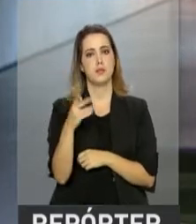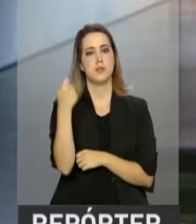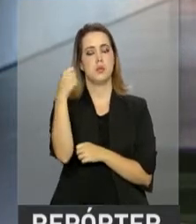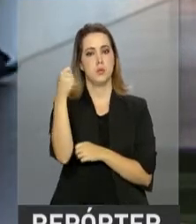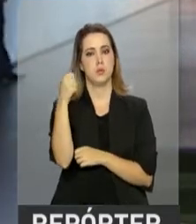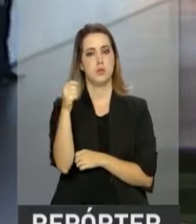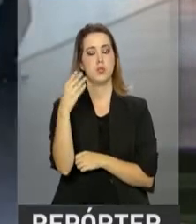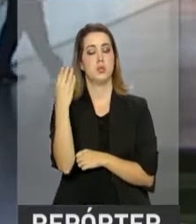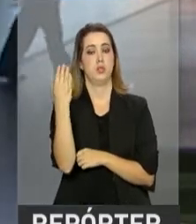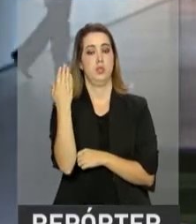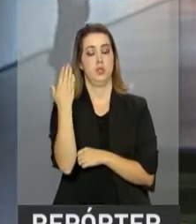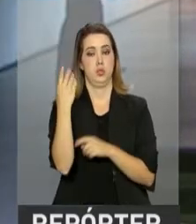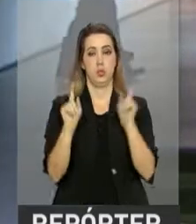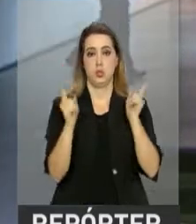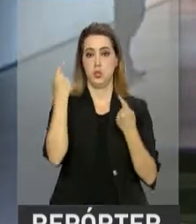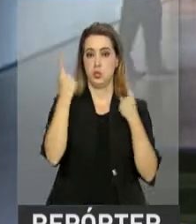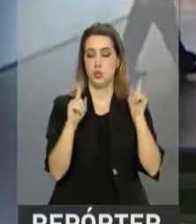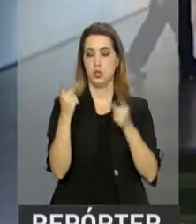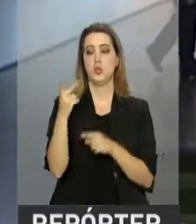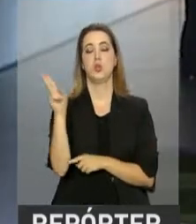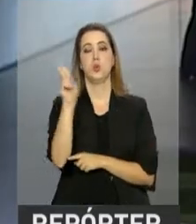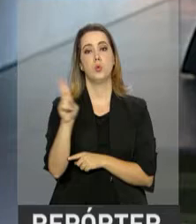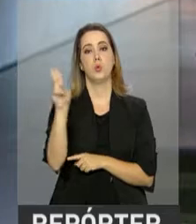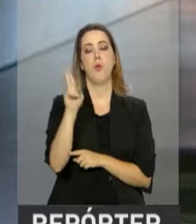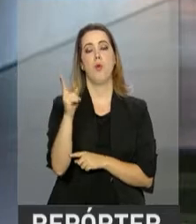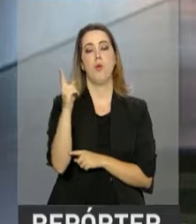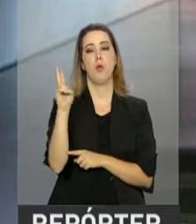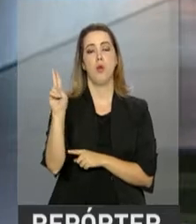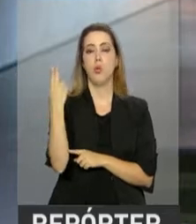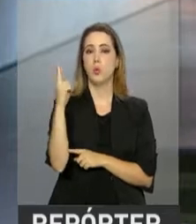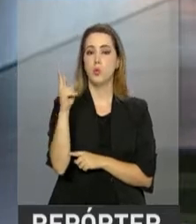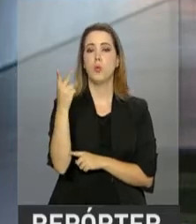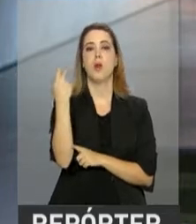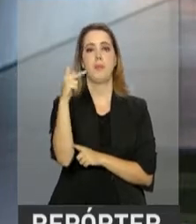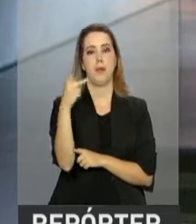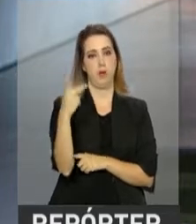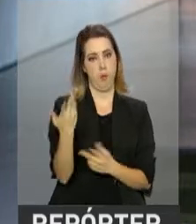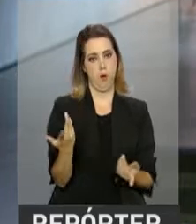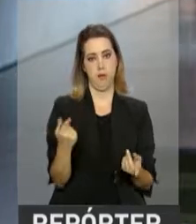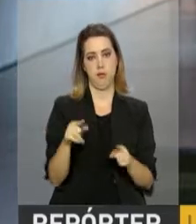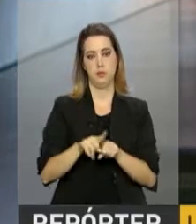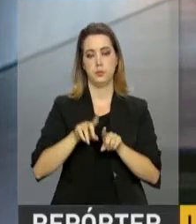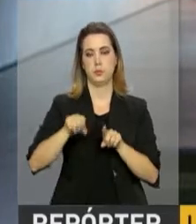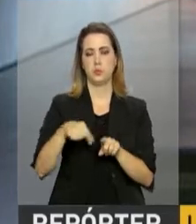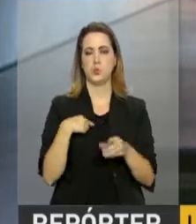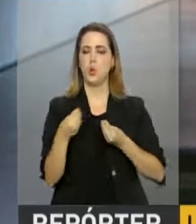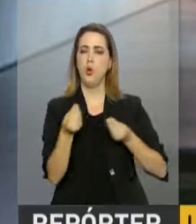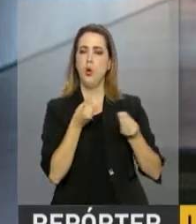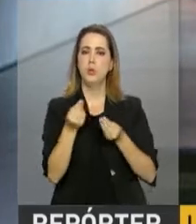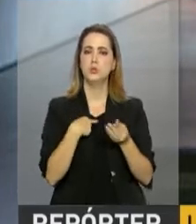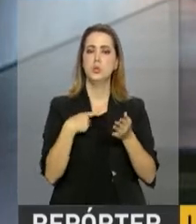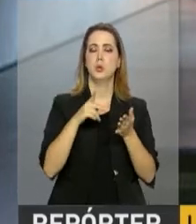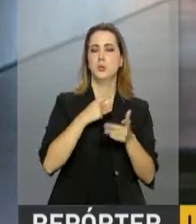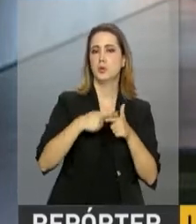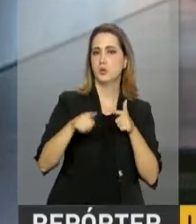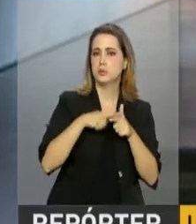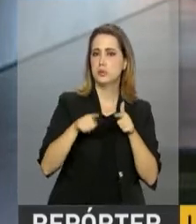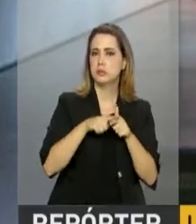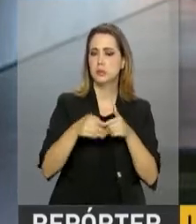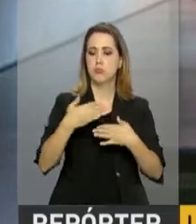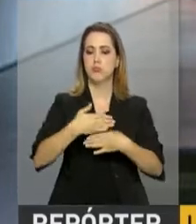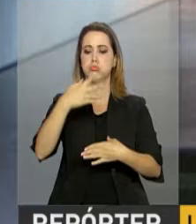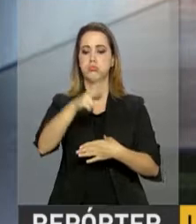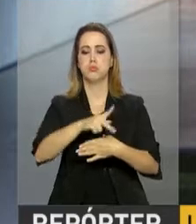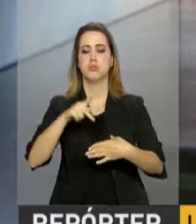Bolívia, Chile, Paraguai e Uruguai. Eles discutiram medidas para combater os crimes cometidos tipicamente na fronteira, como narcotráfico,